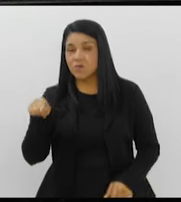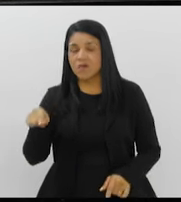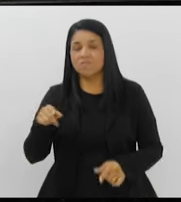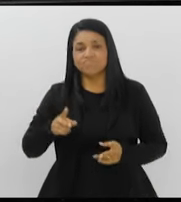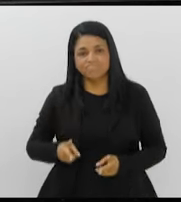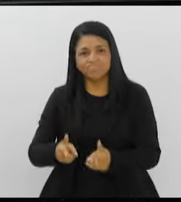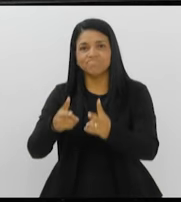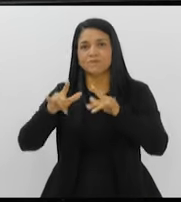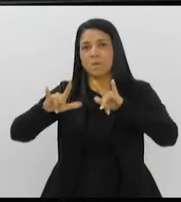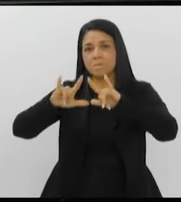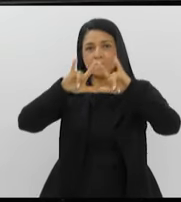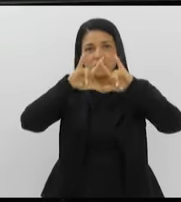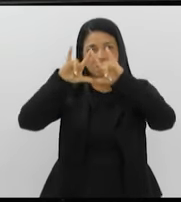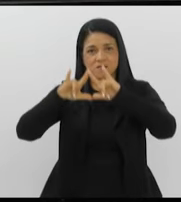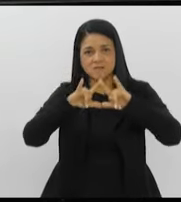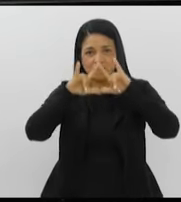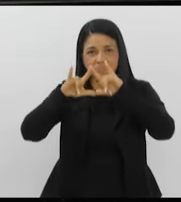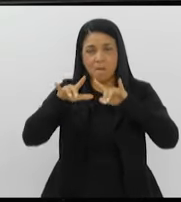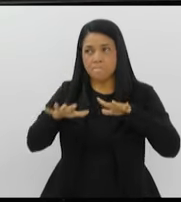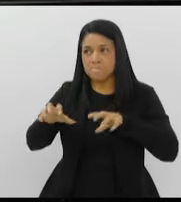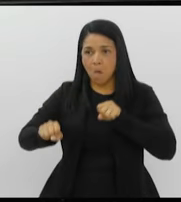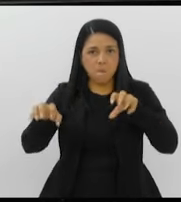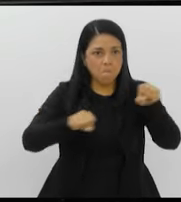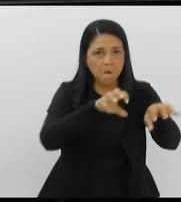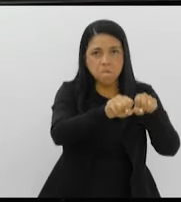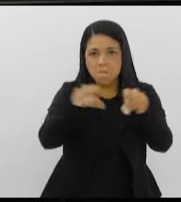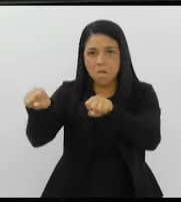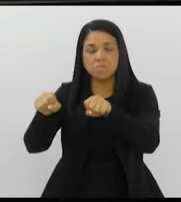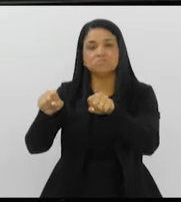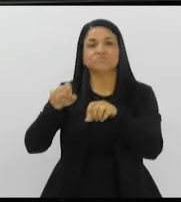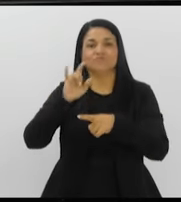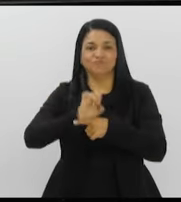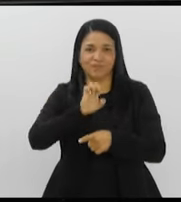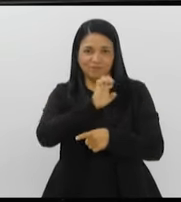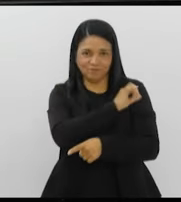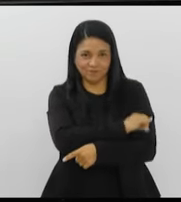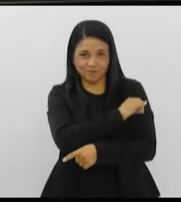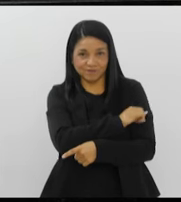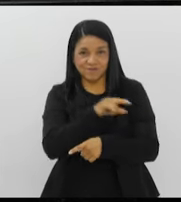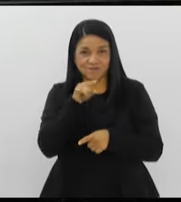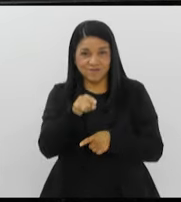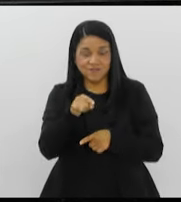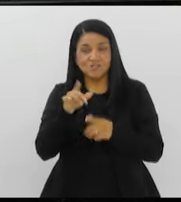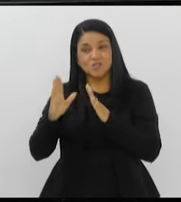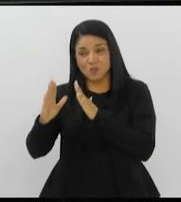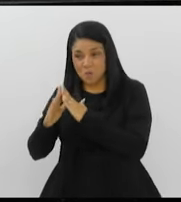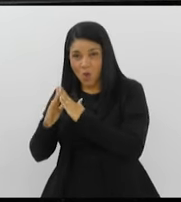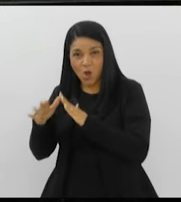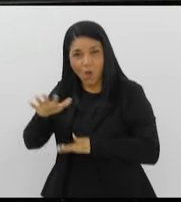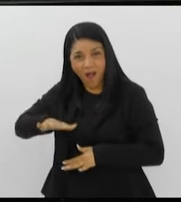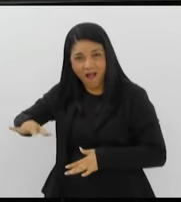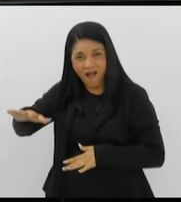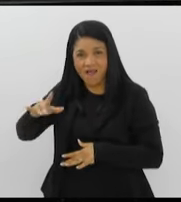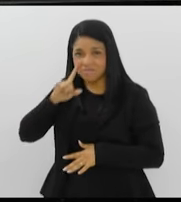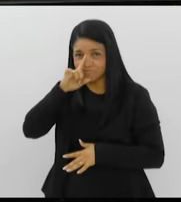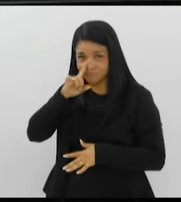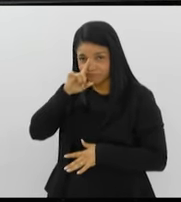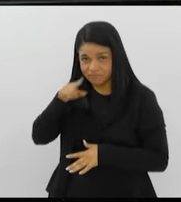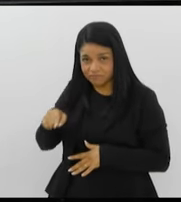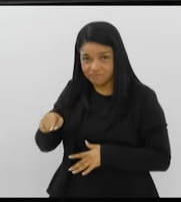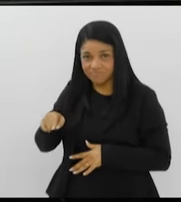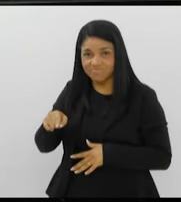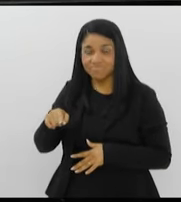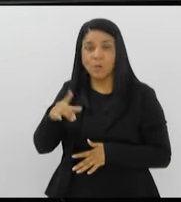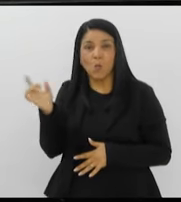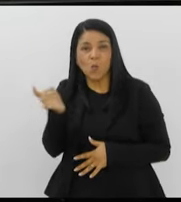Rio de Janeiro. Eu quero me dirigir a você, morador dessas áreas. Você que vive